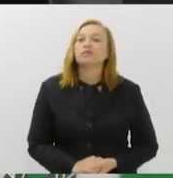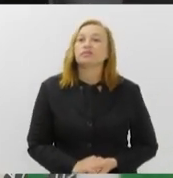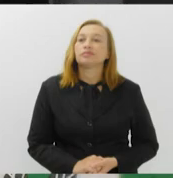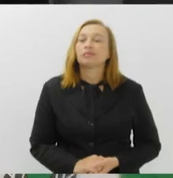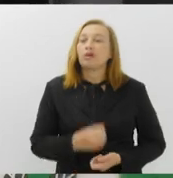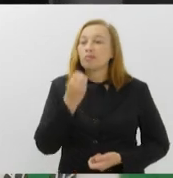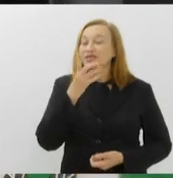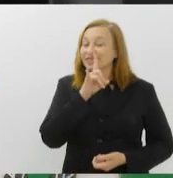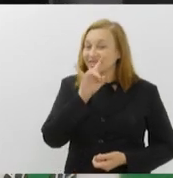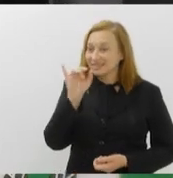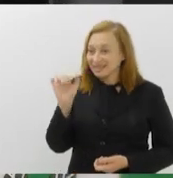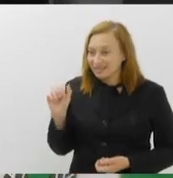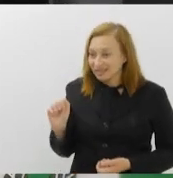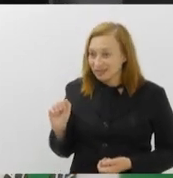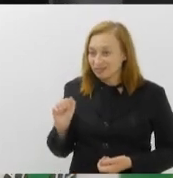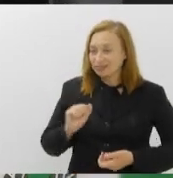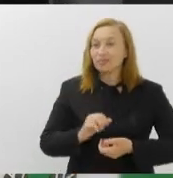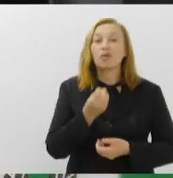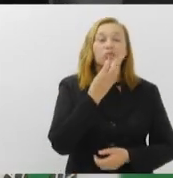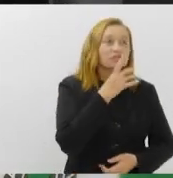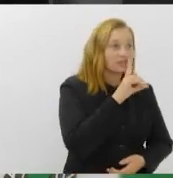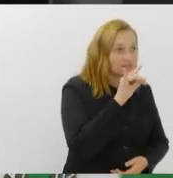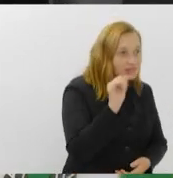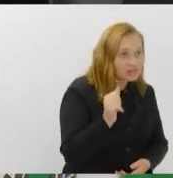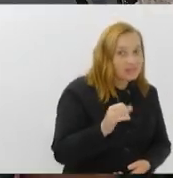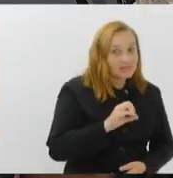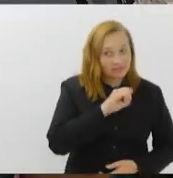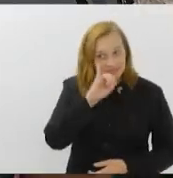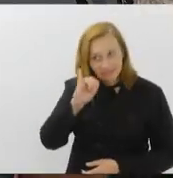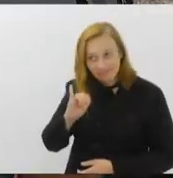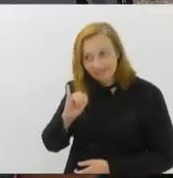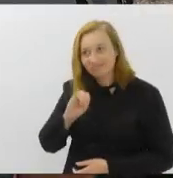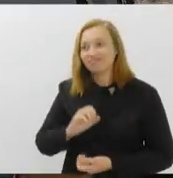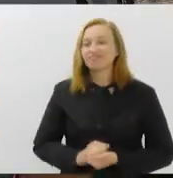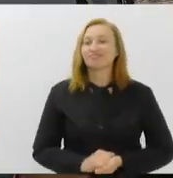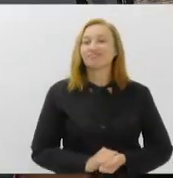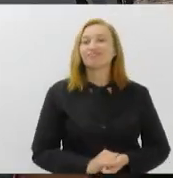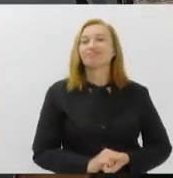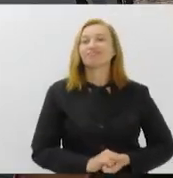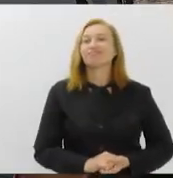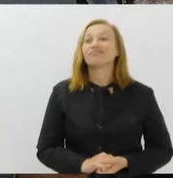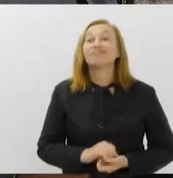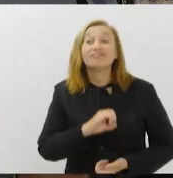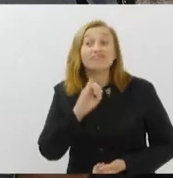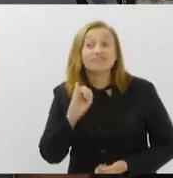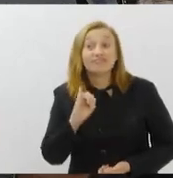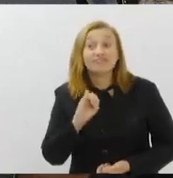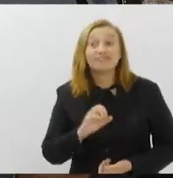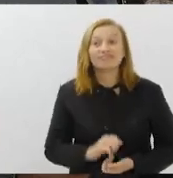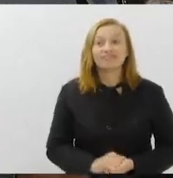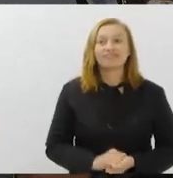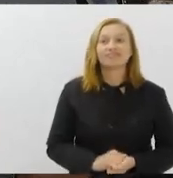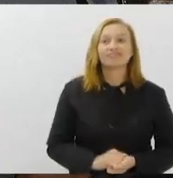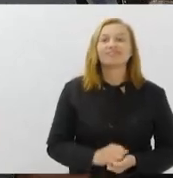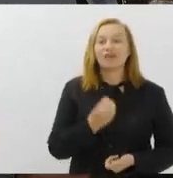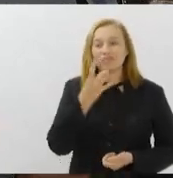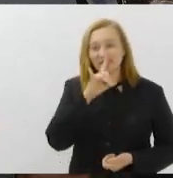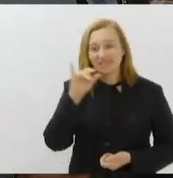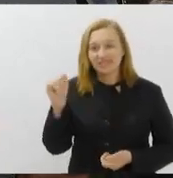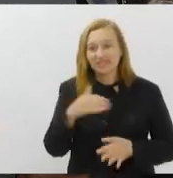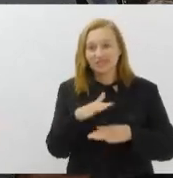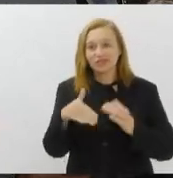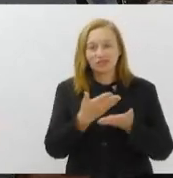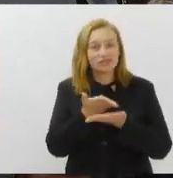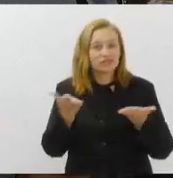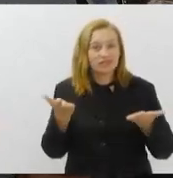Bom dia. Bom dia. Foi? Não? Foi? Bom dia. Bom dia a todas as